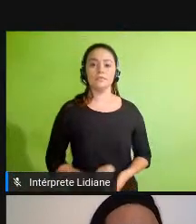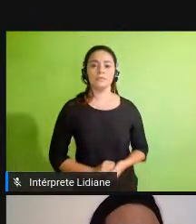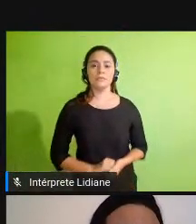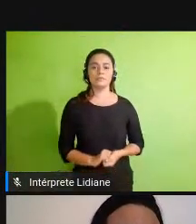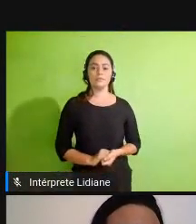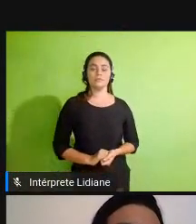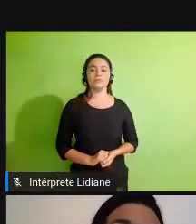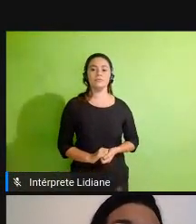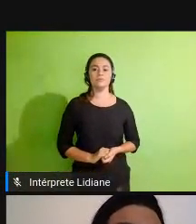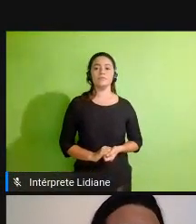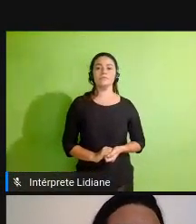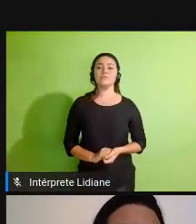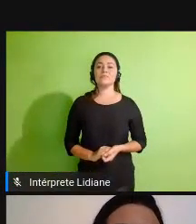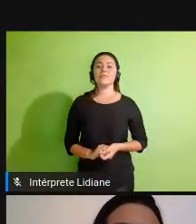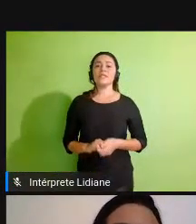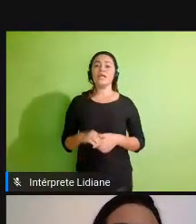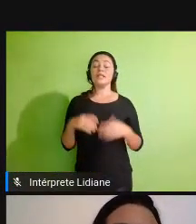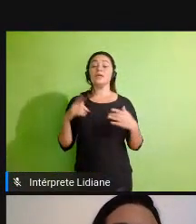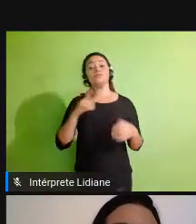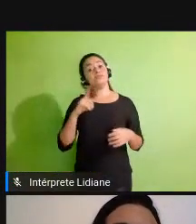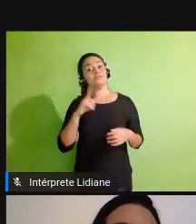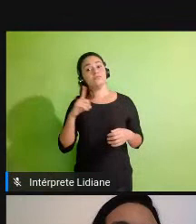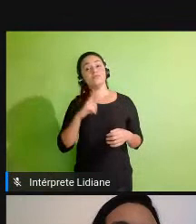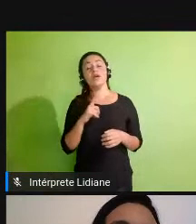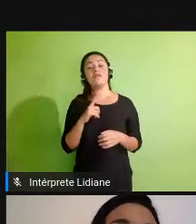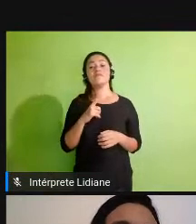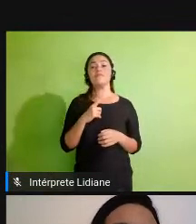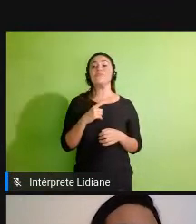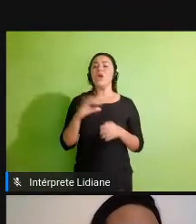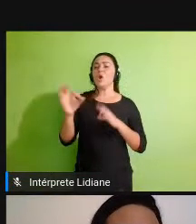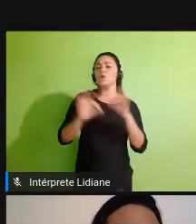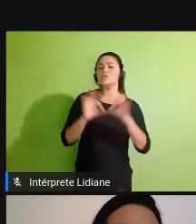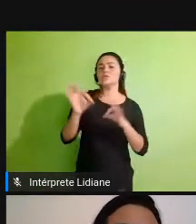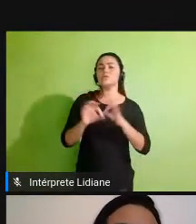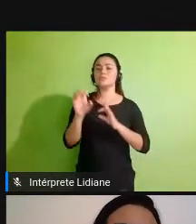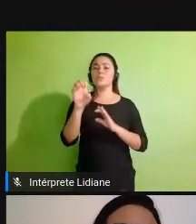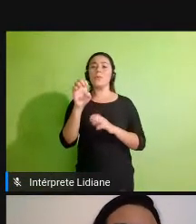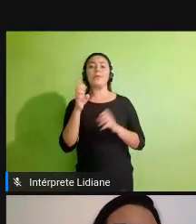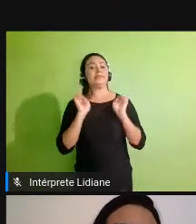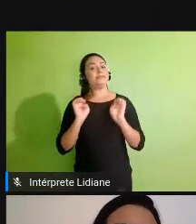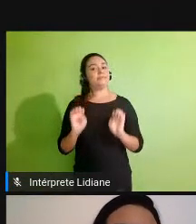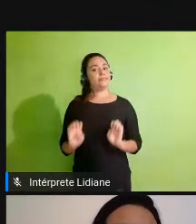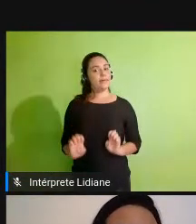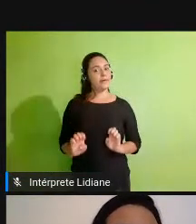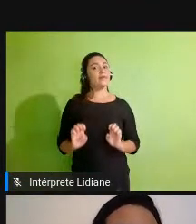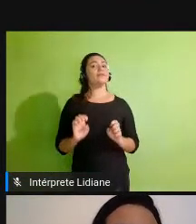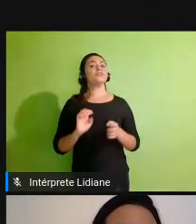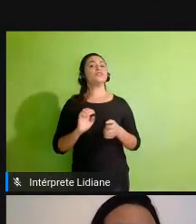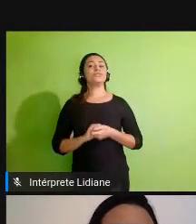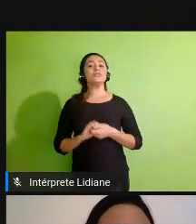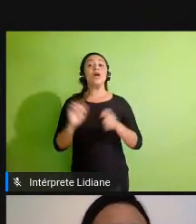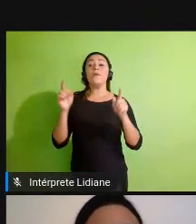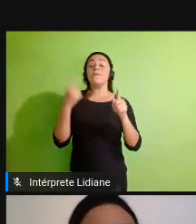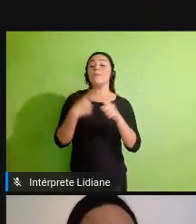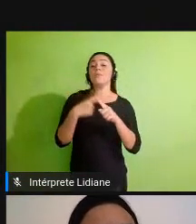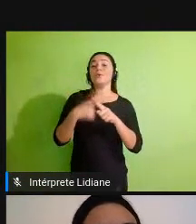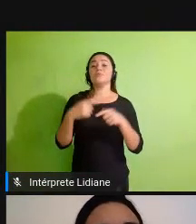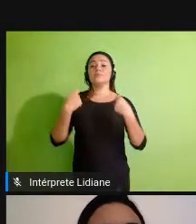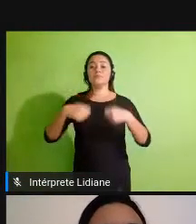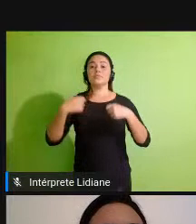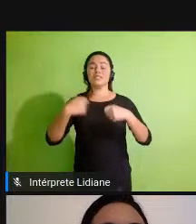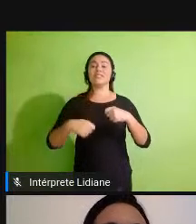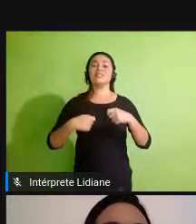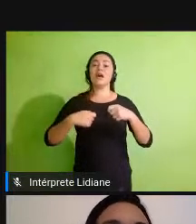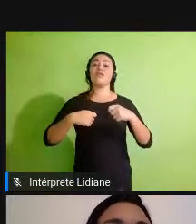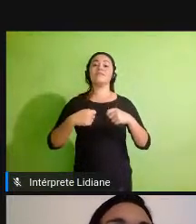trâmite ético aí para a gente conseguir essa gravação, né? Esse direito de gravar